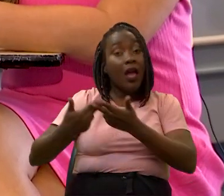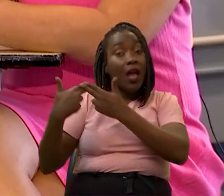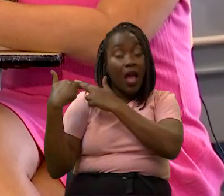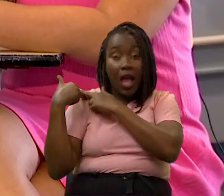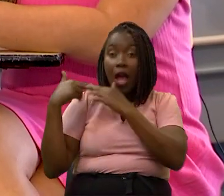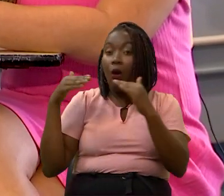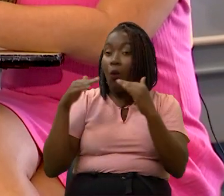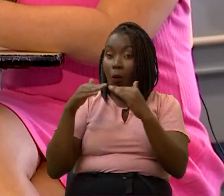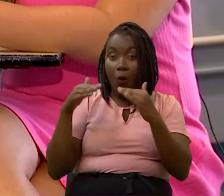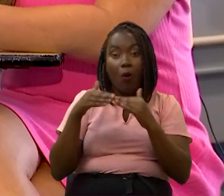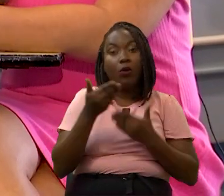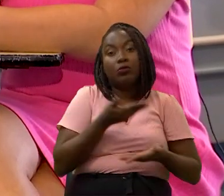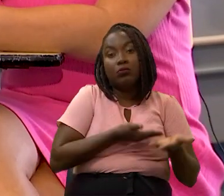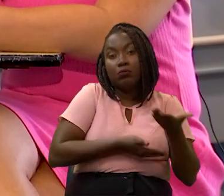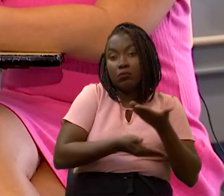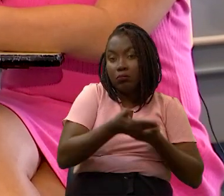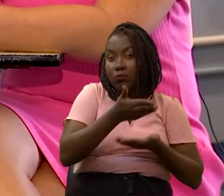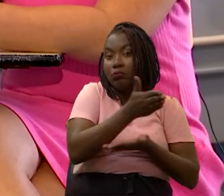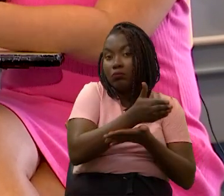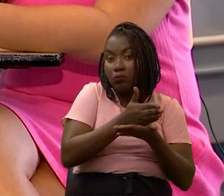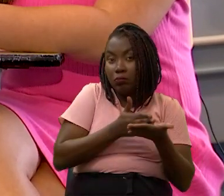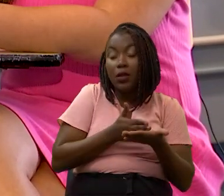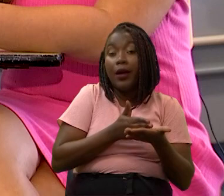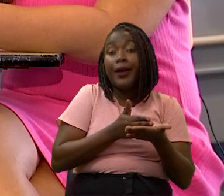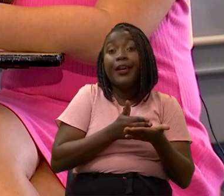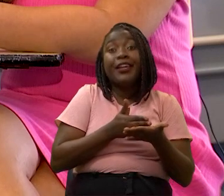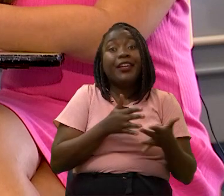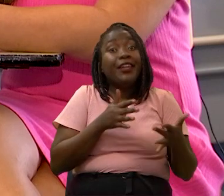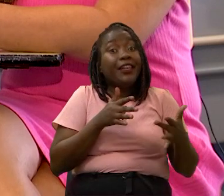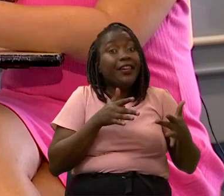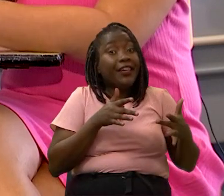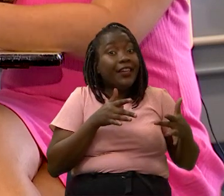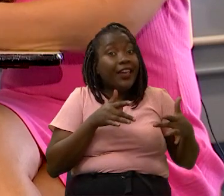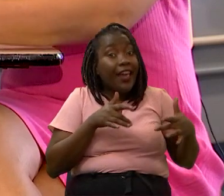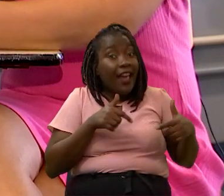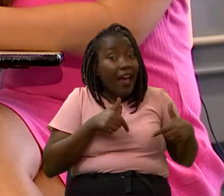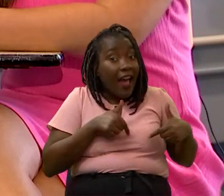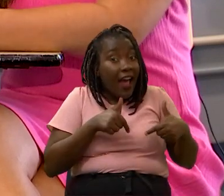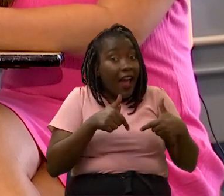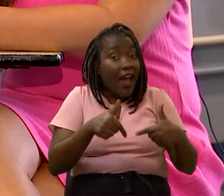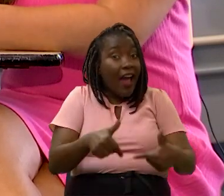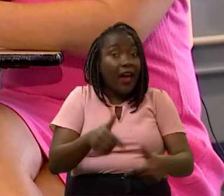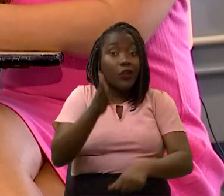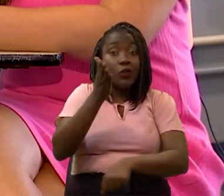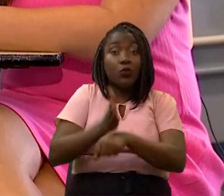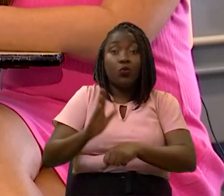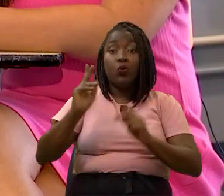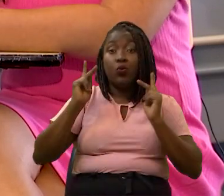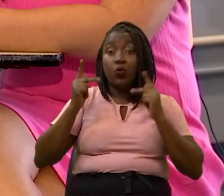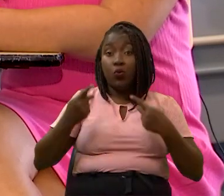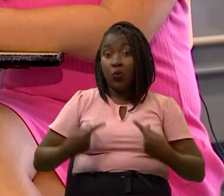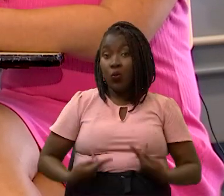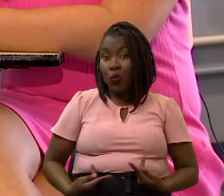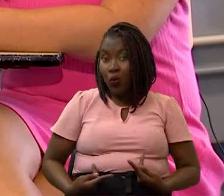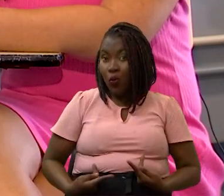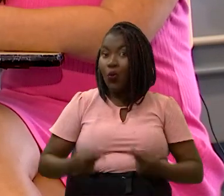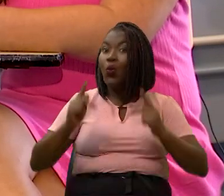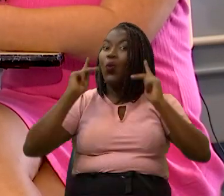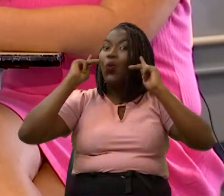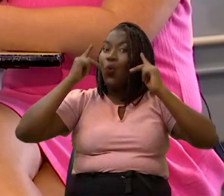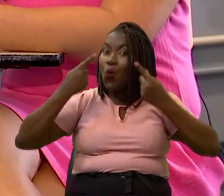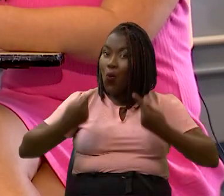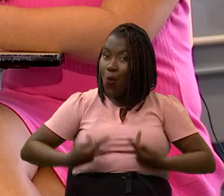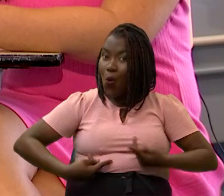uma responsabilidade compartilhada e é um ato de formação humana,